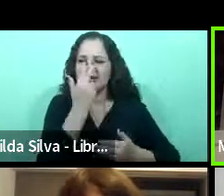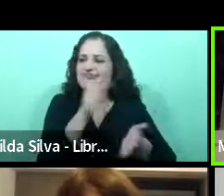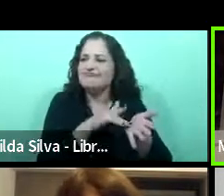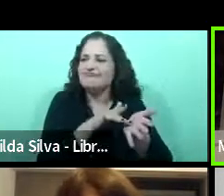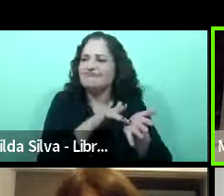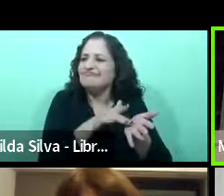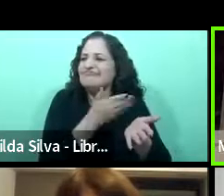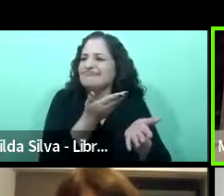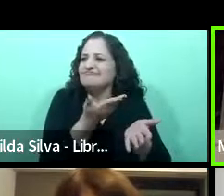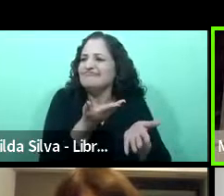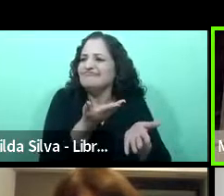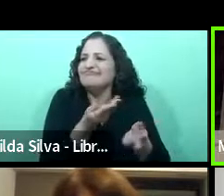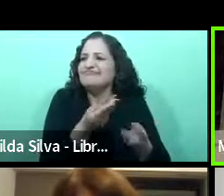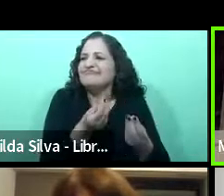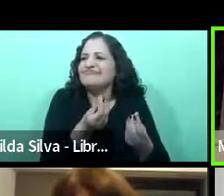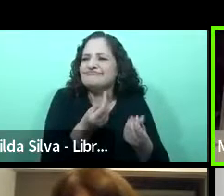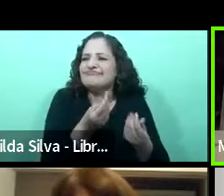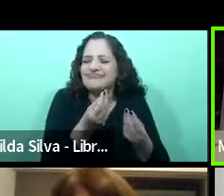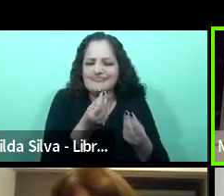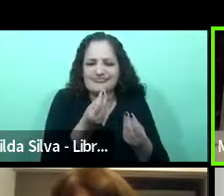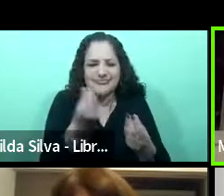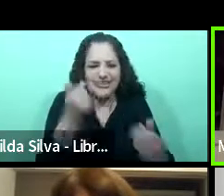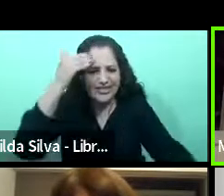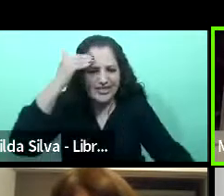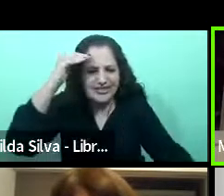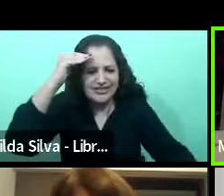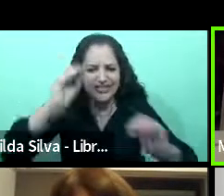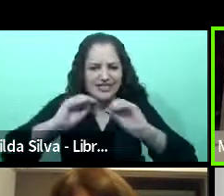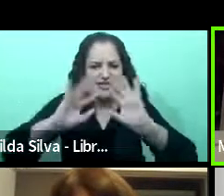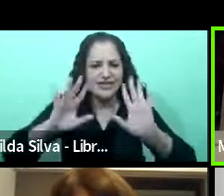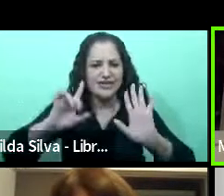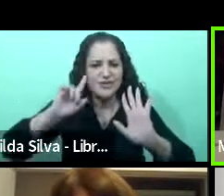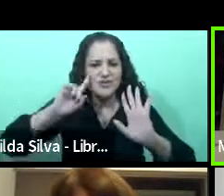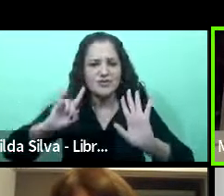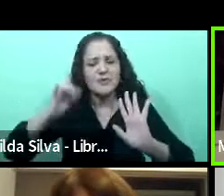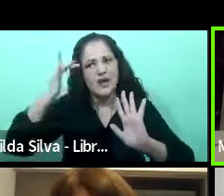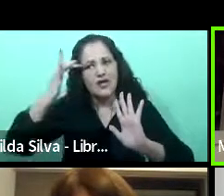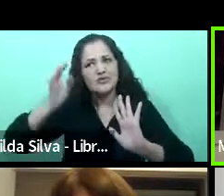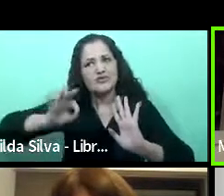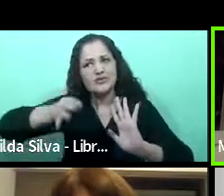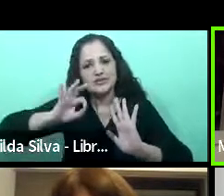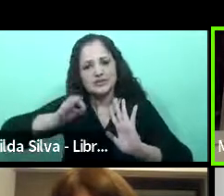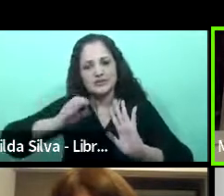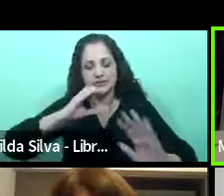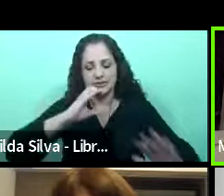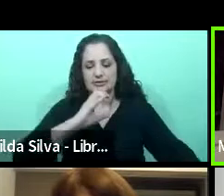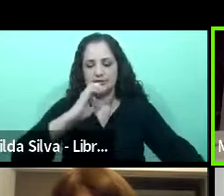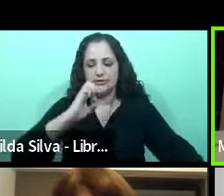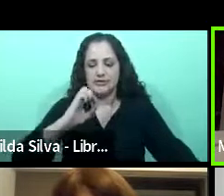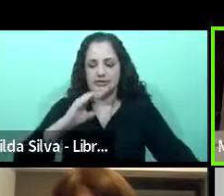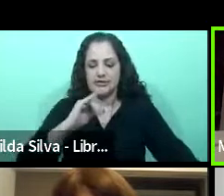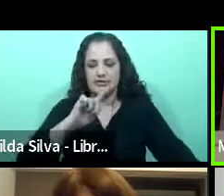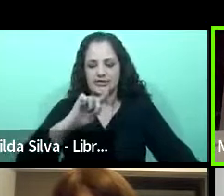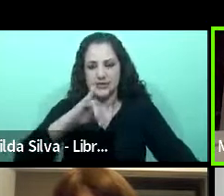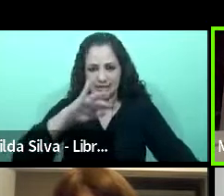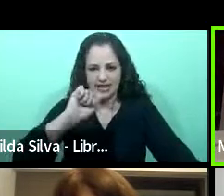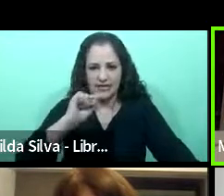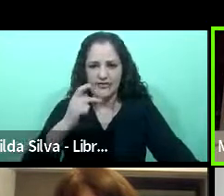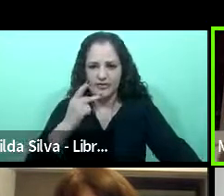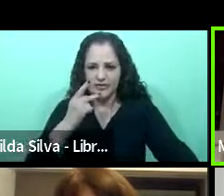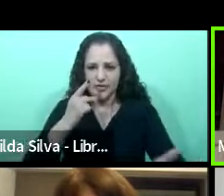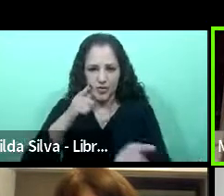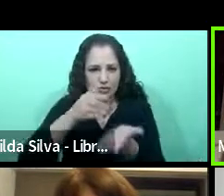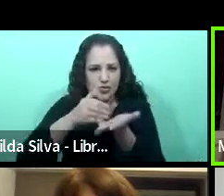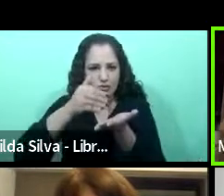Então, eu não sei se eu entendi bem, mas eu acredito que sim. Quando a Cecília falou daquela parte inicial de